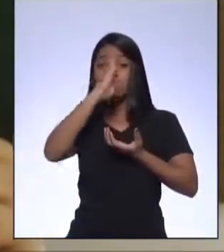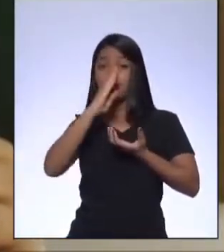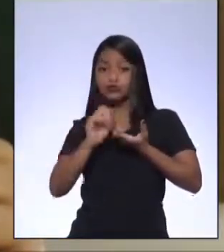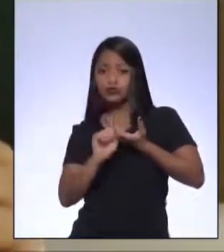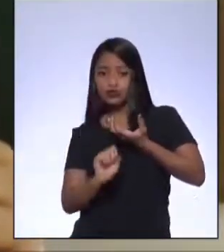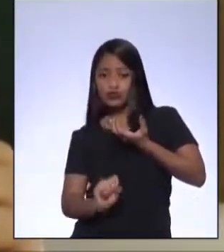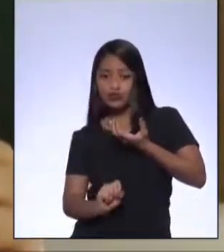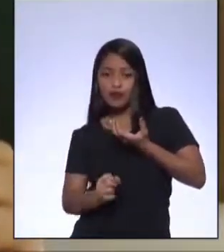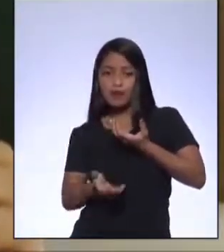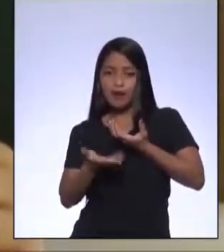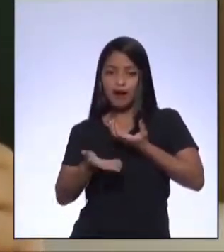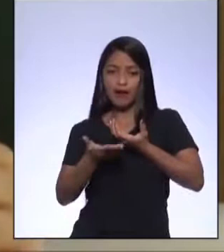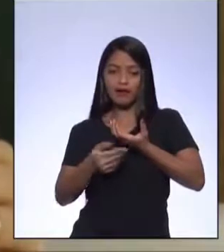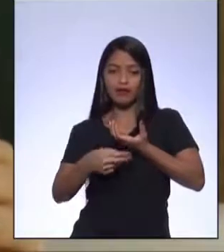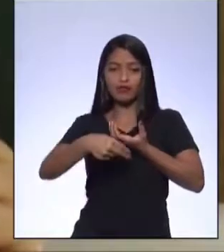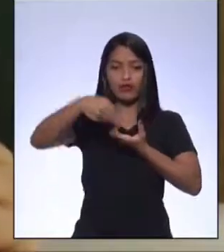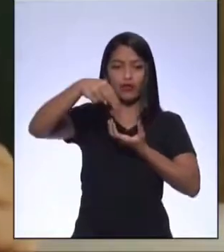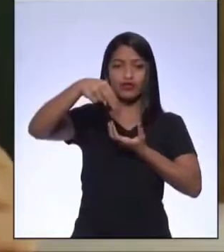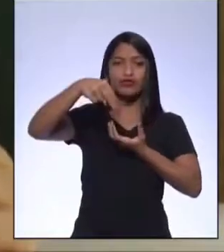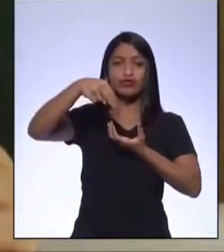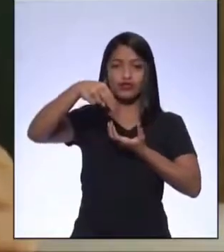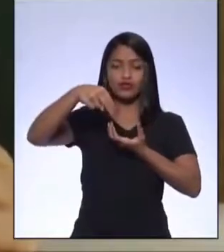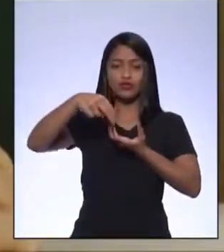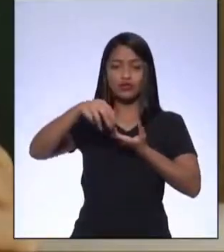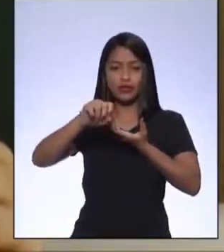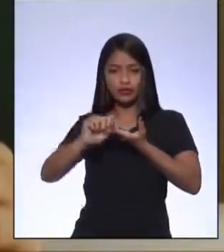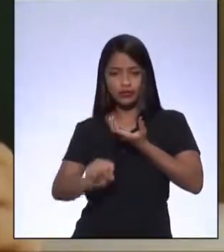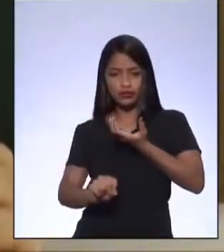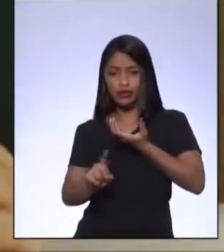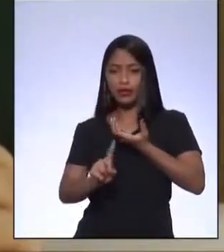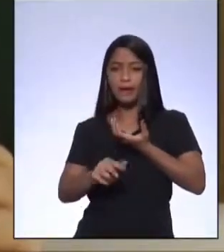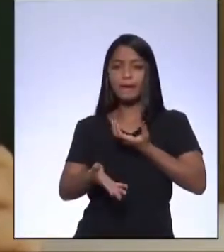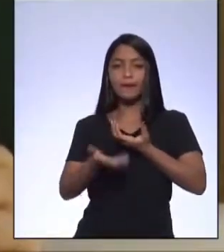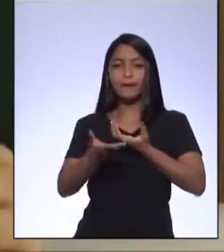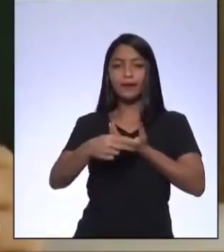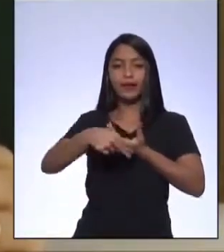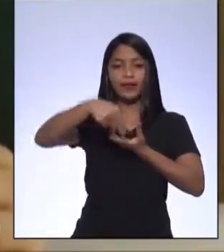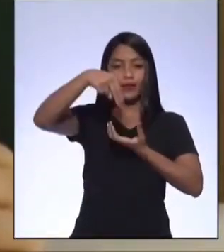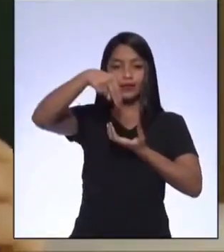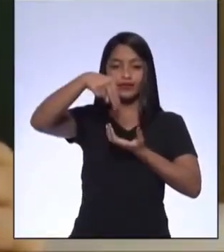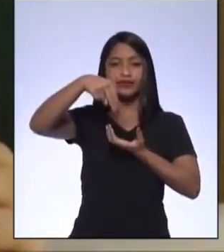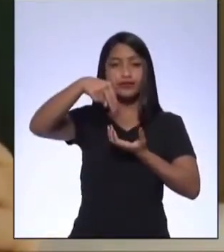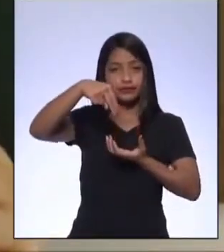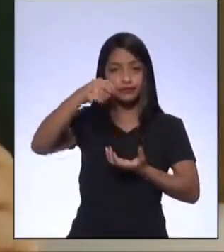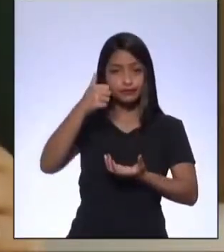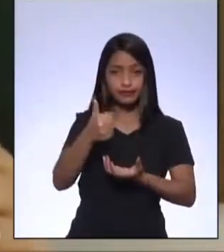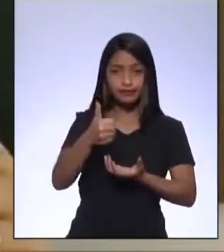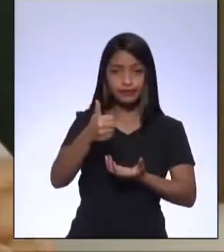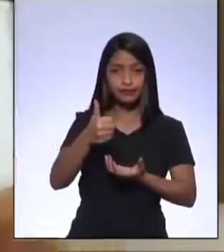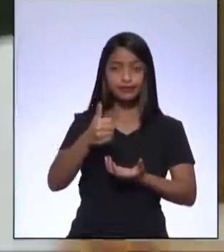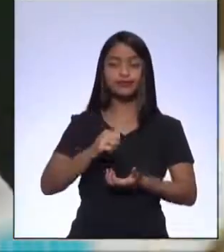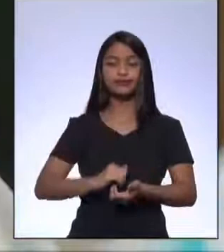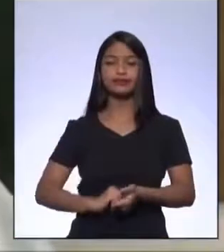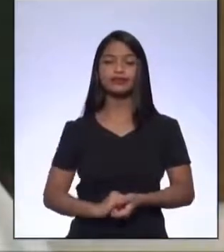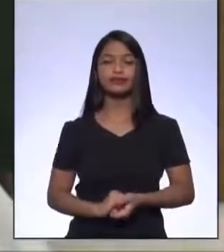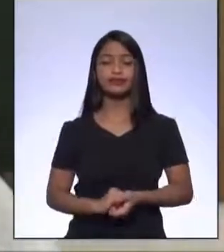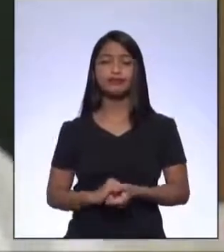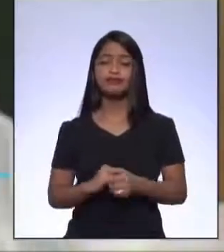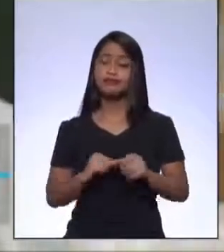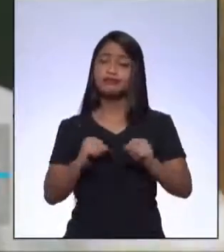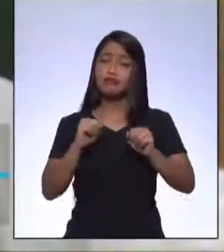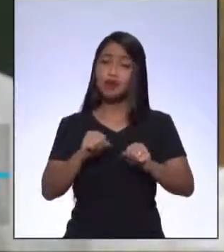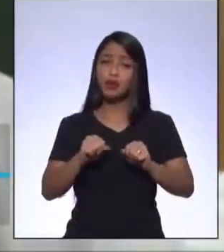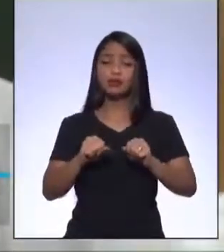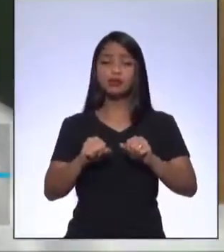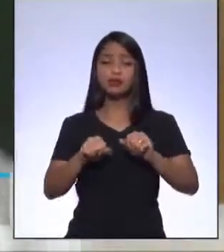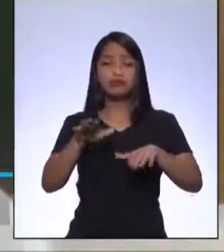gente está subindo para o norte. Sul e está subindo para o norte. Tudo bem? Às vezes você pode ter